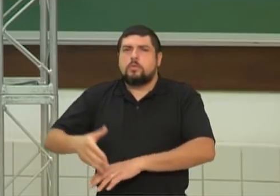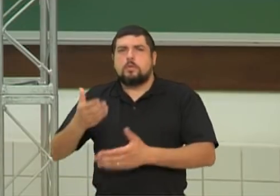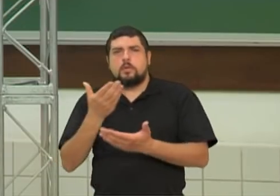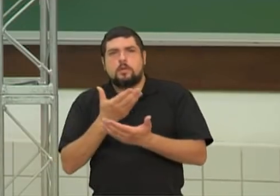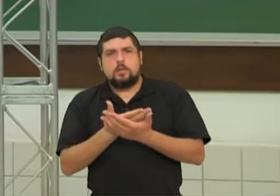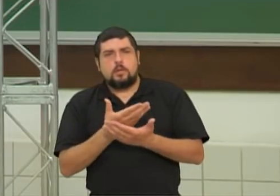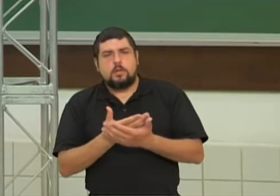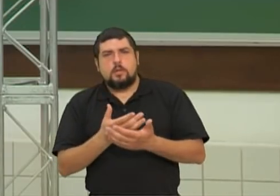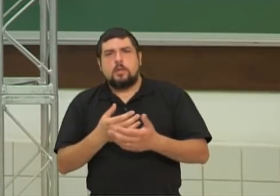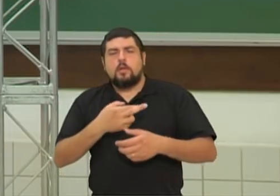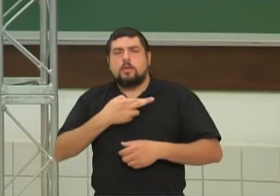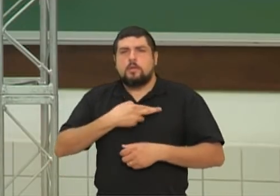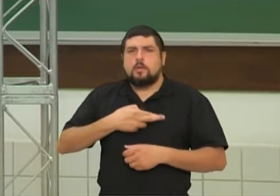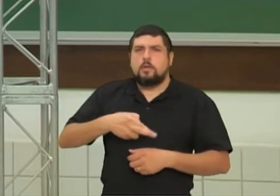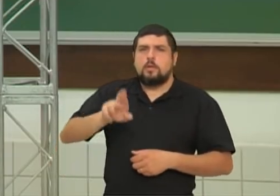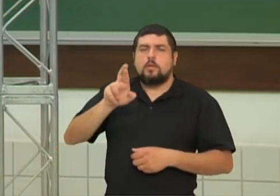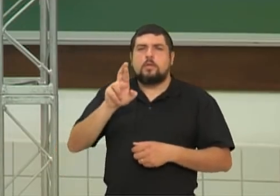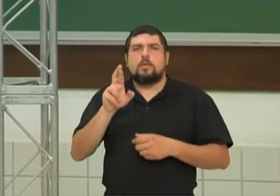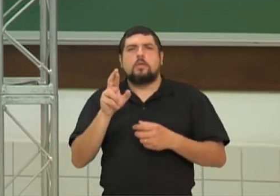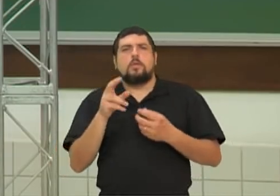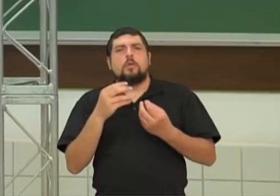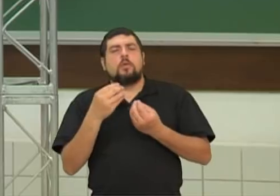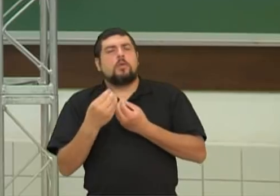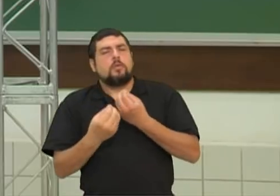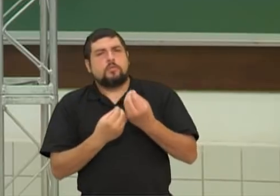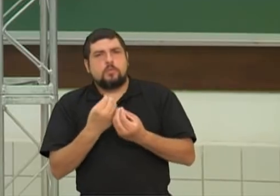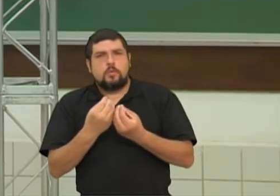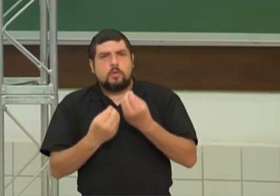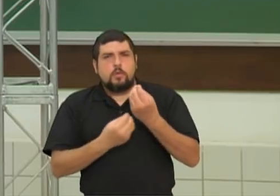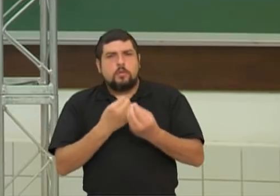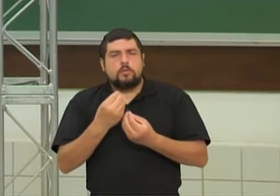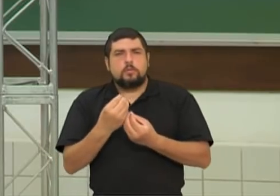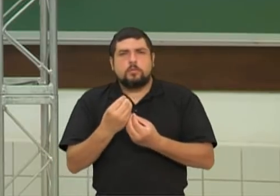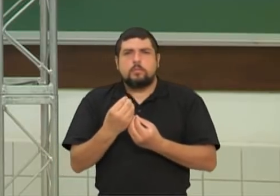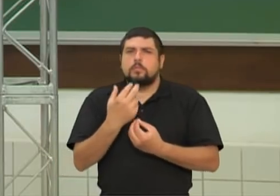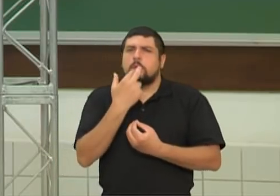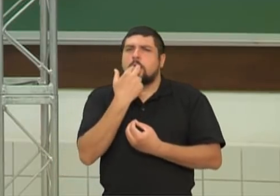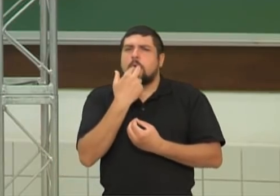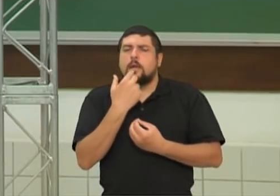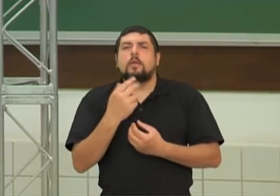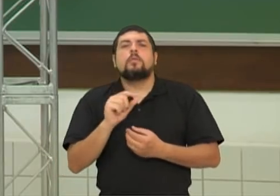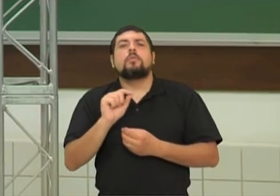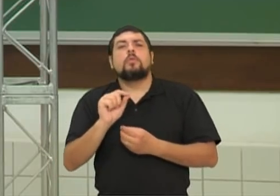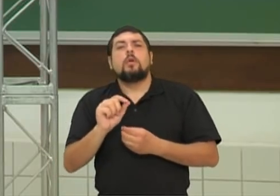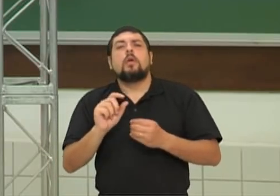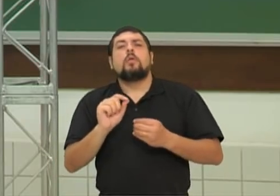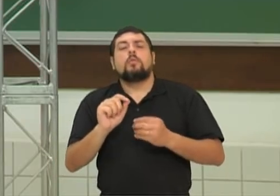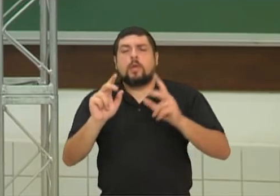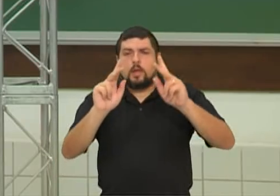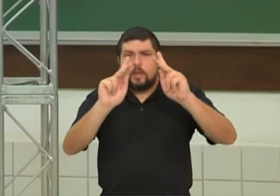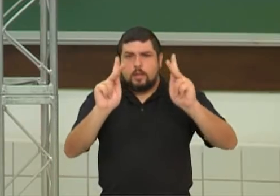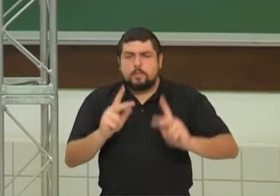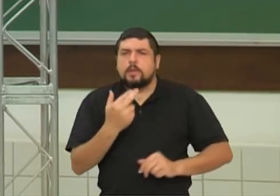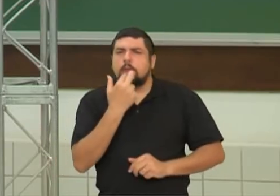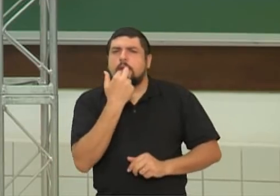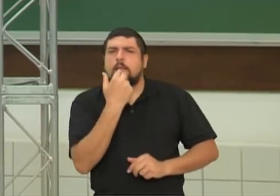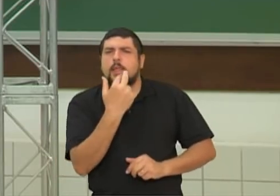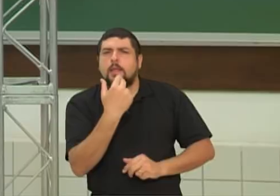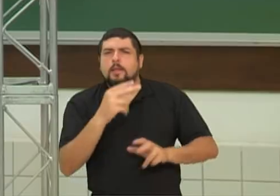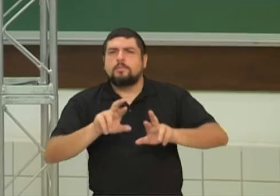eu me despeço de vocês com um shalom para quem for do judaísmo. Salam aleikum para quem é do